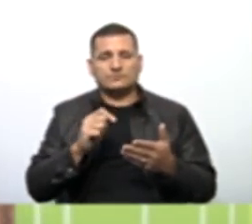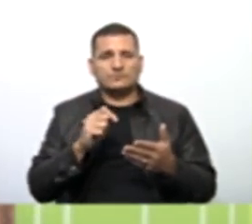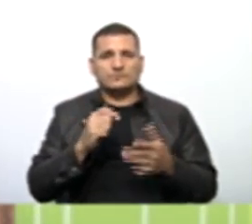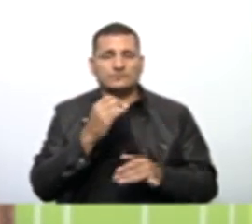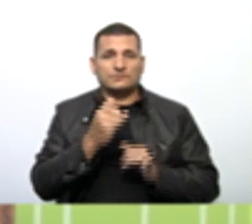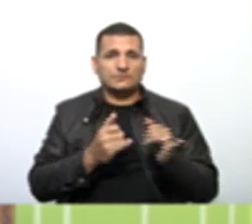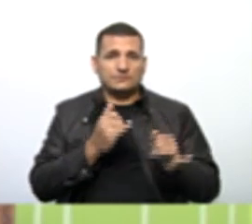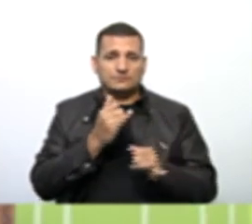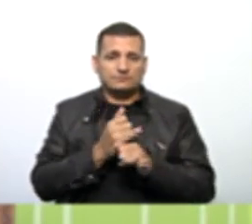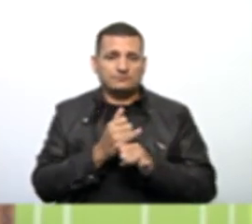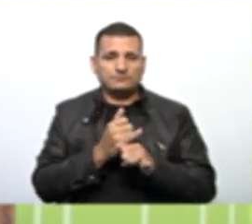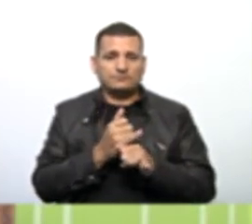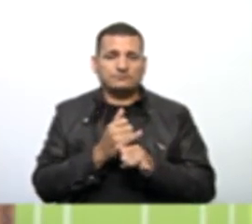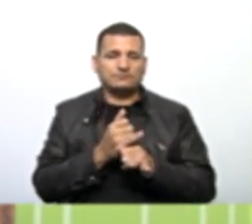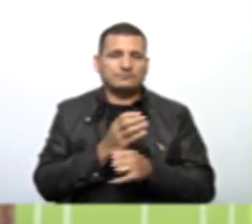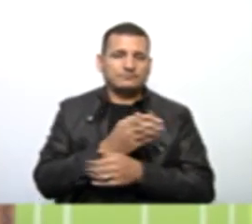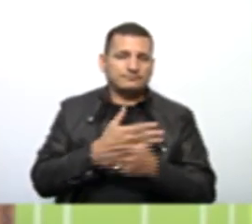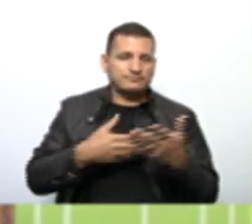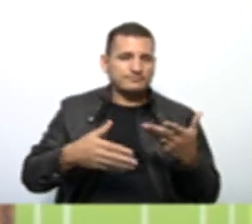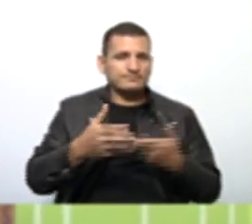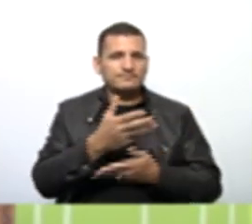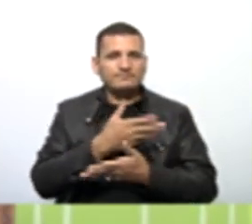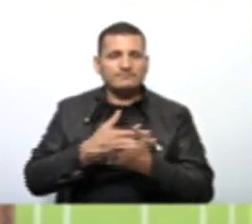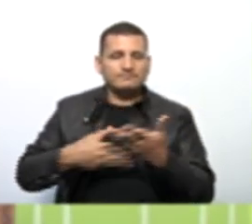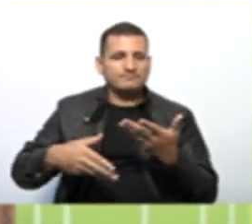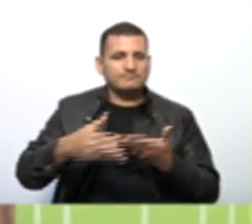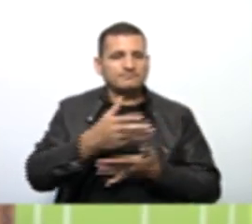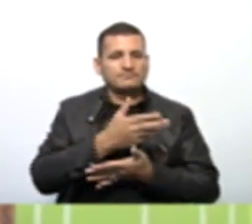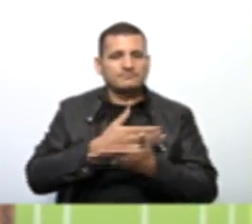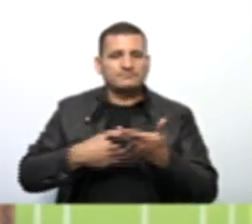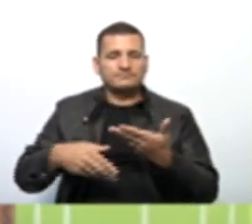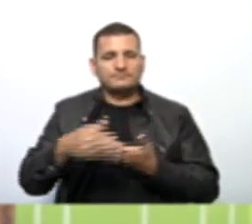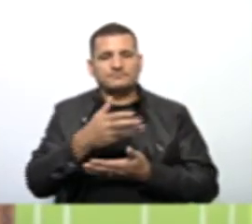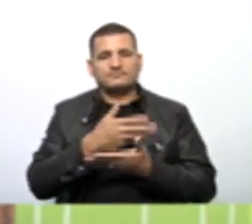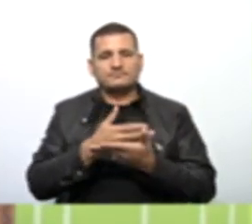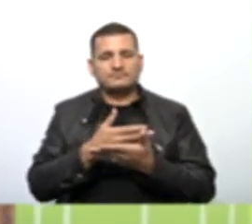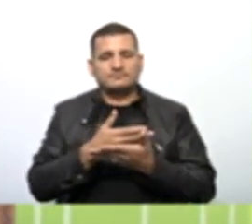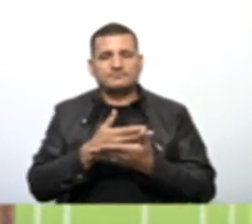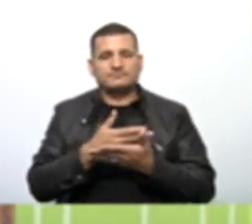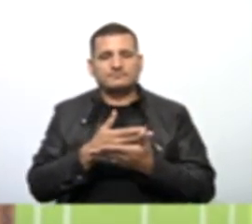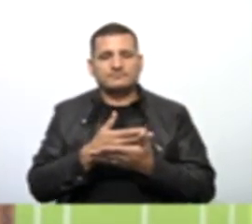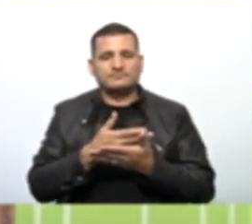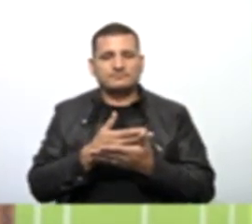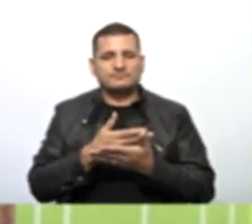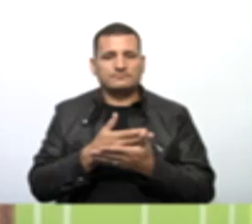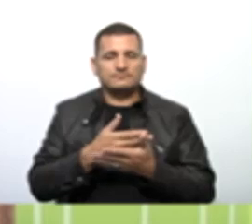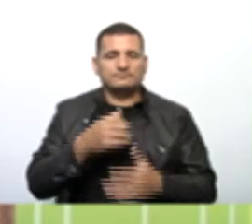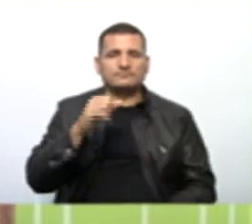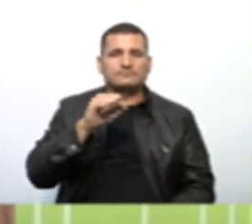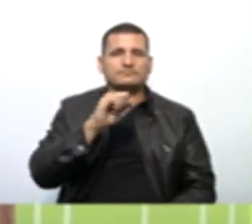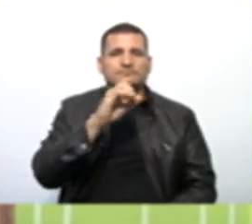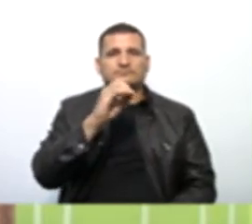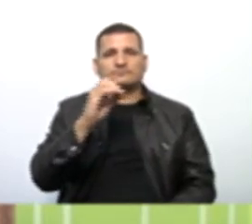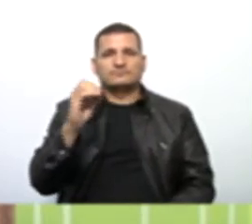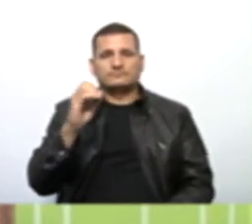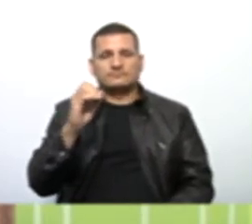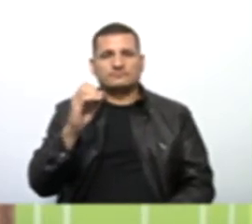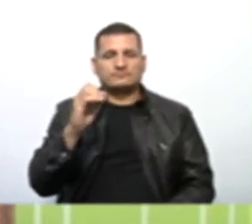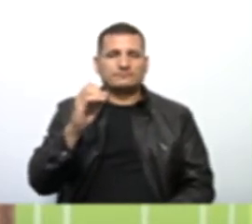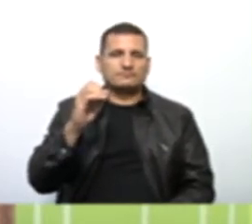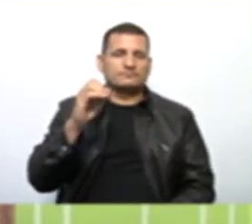lá da dos dados da minha casa seja vamos supor de 800 mil